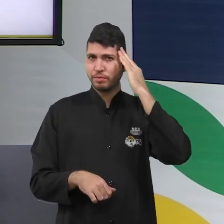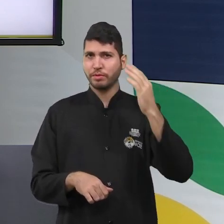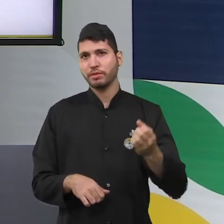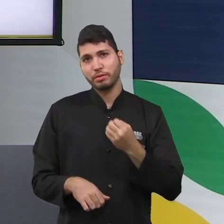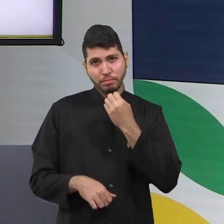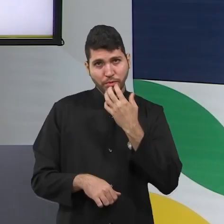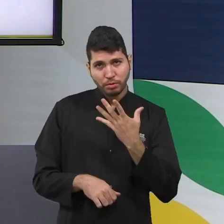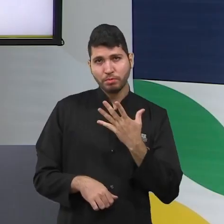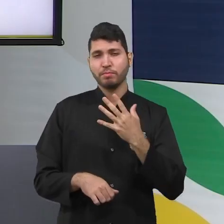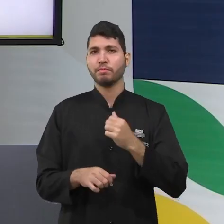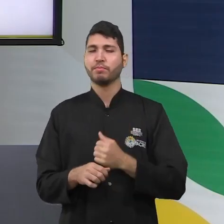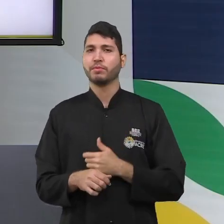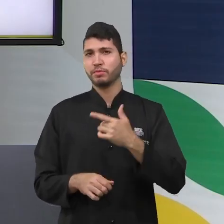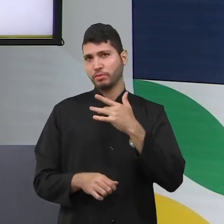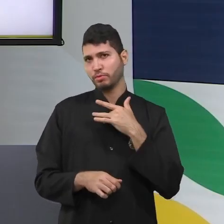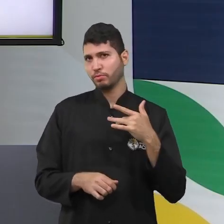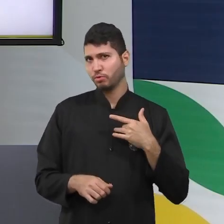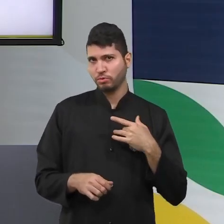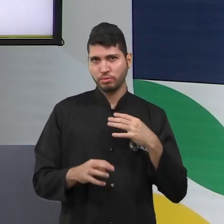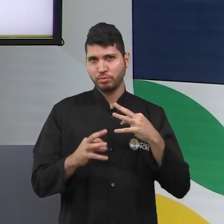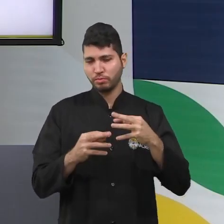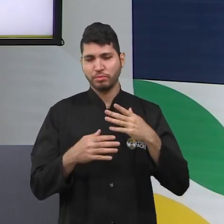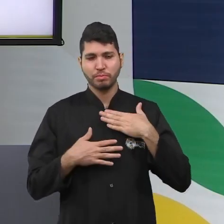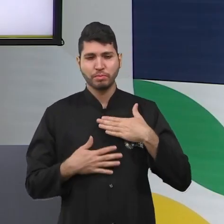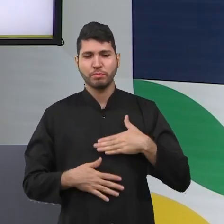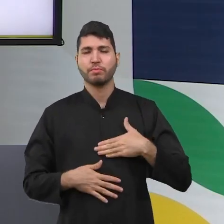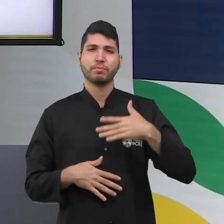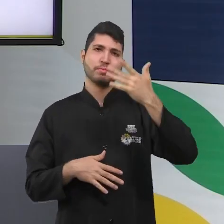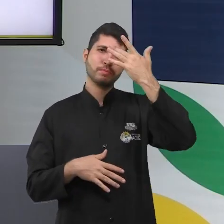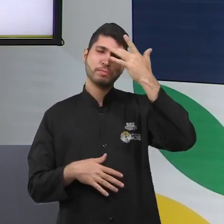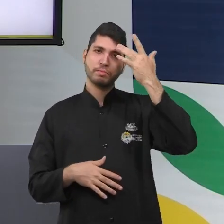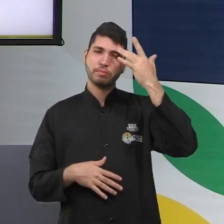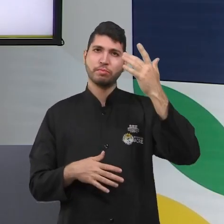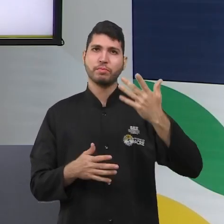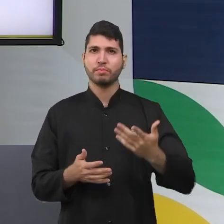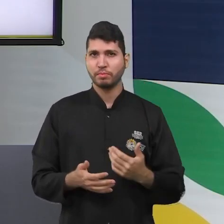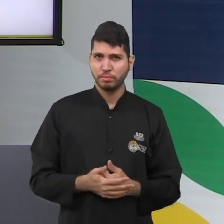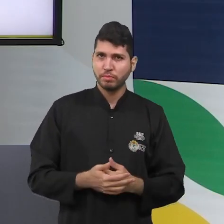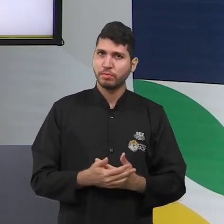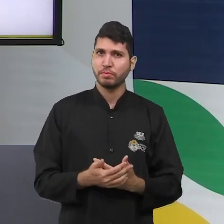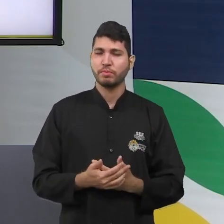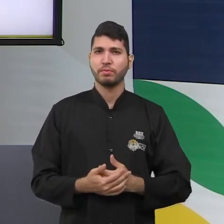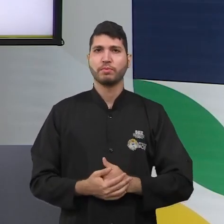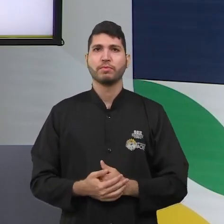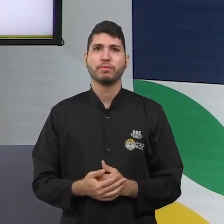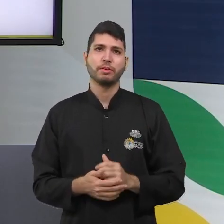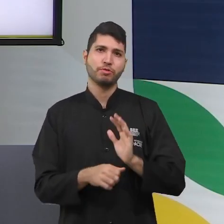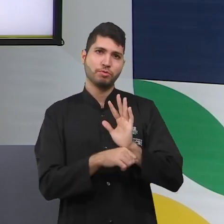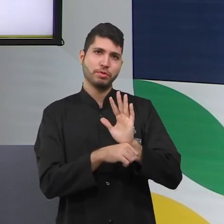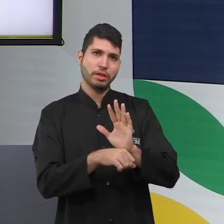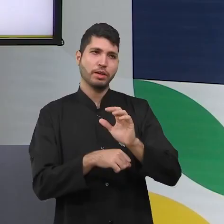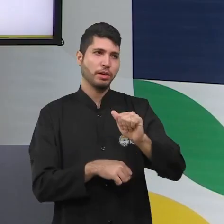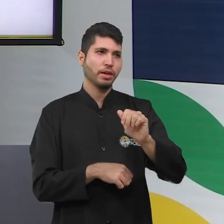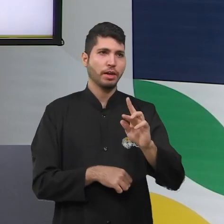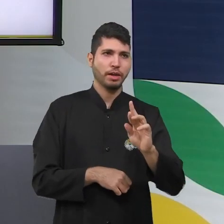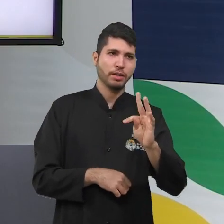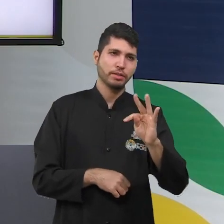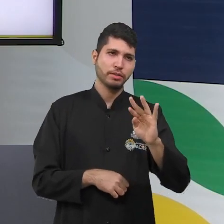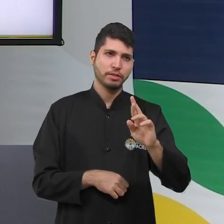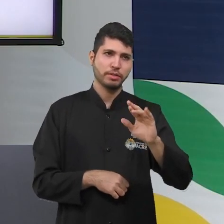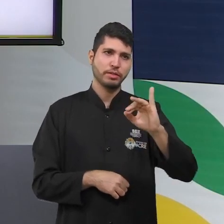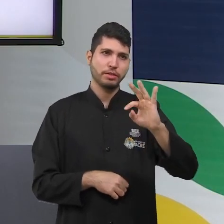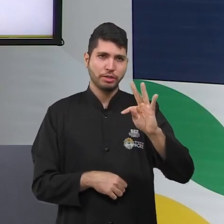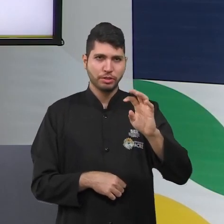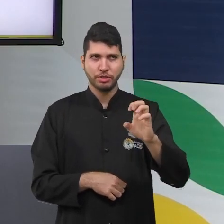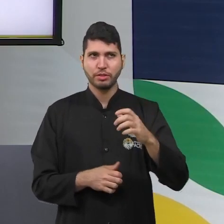braço, provavelmente vai prevenir uma artrite, uma artrose, mas, além disso, no aspecto